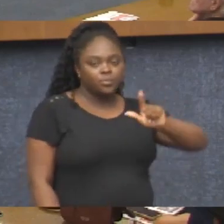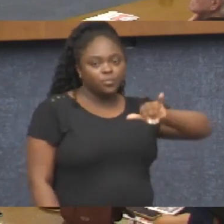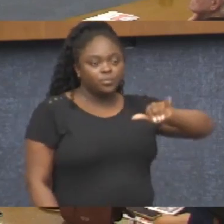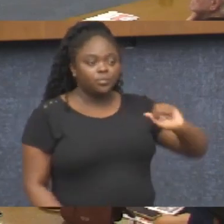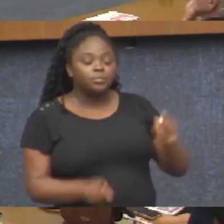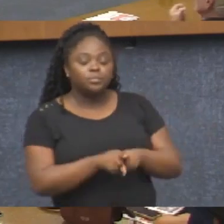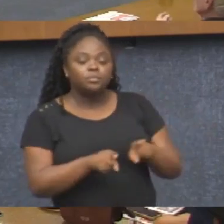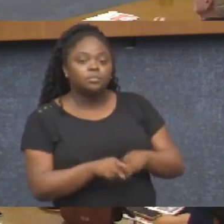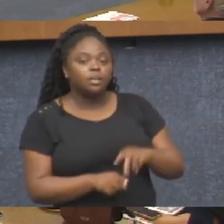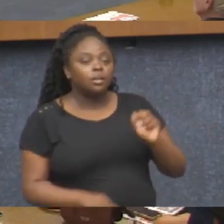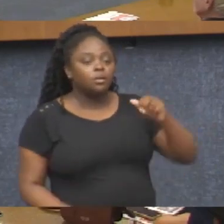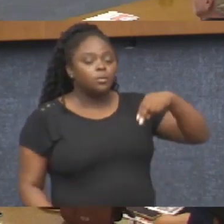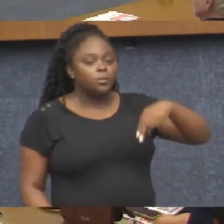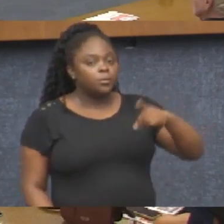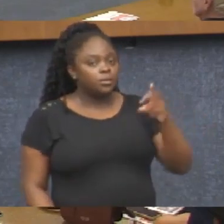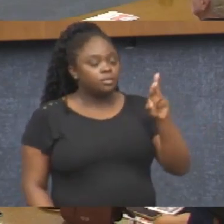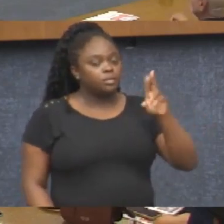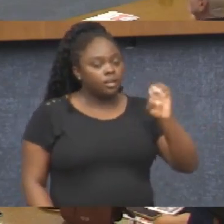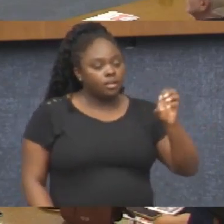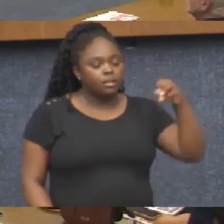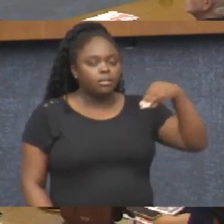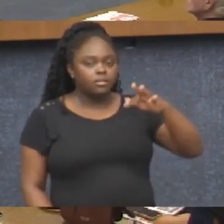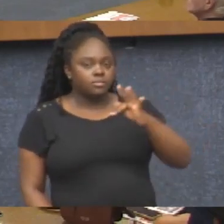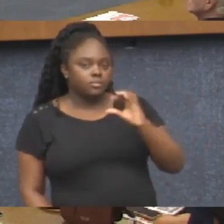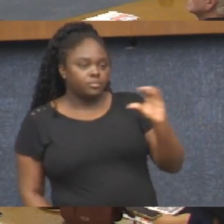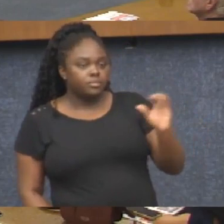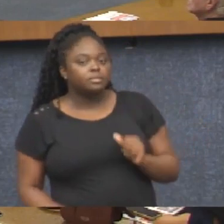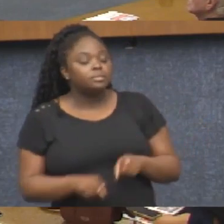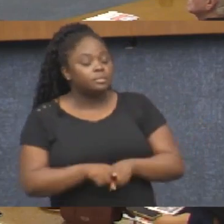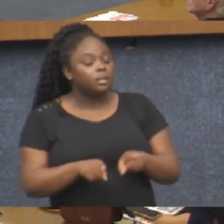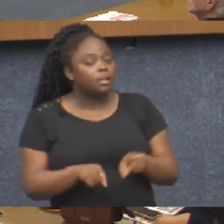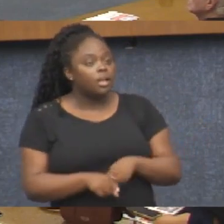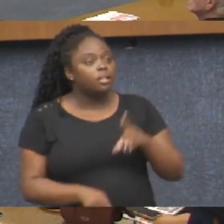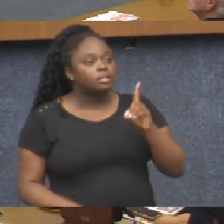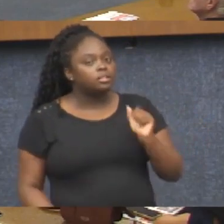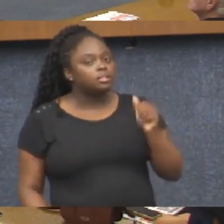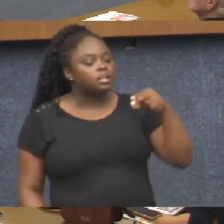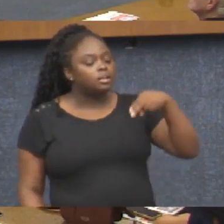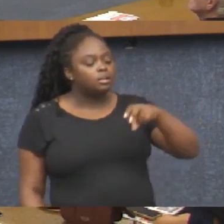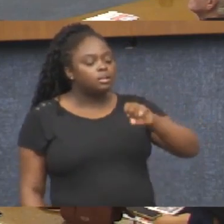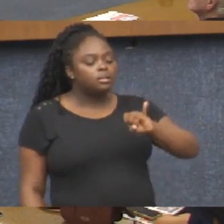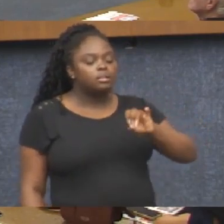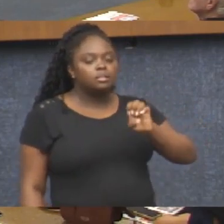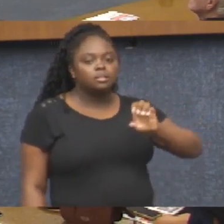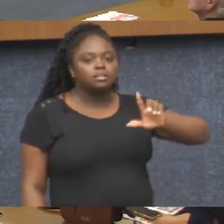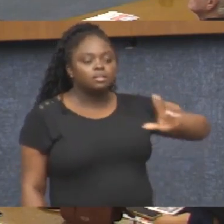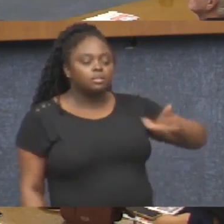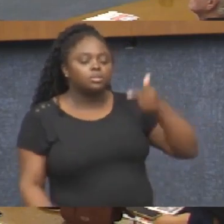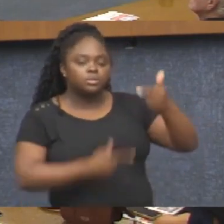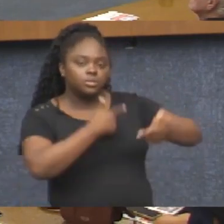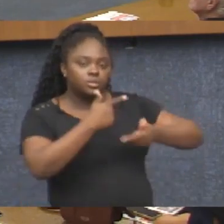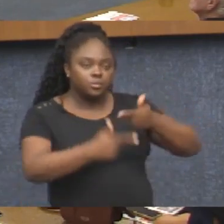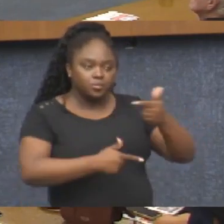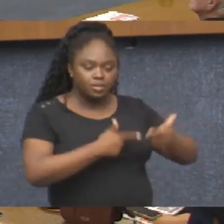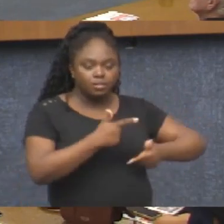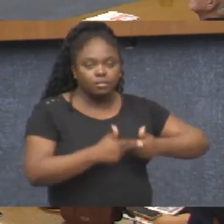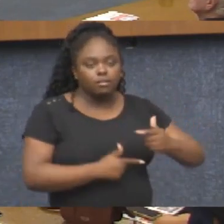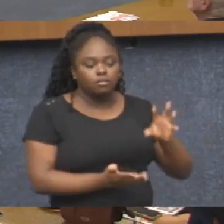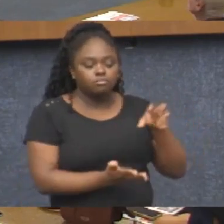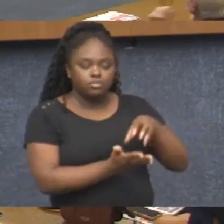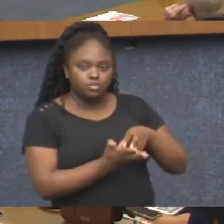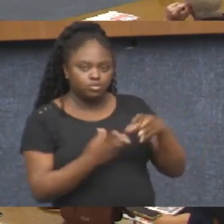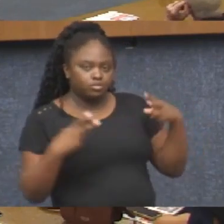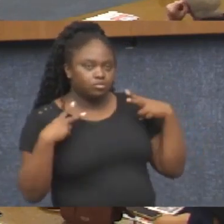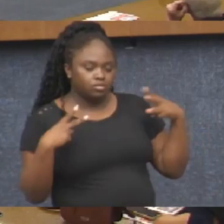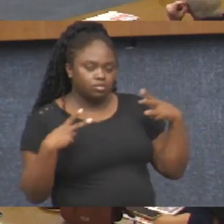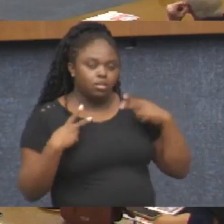o André é MFC, né, André? O Daniel, nosso querido companheiro, liderança histórica nossa, que hoje, inclusive, trabalha no setor privado, né, Daniel? Já